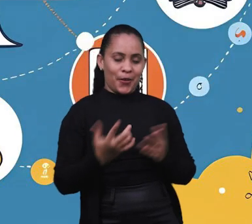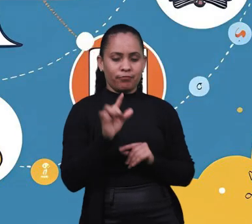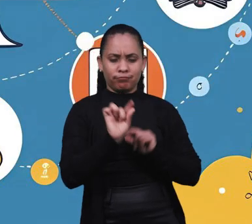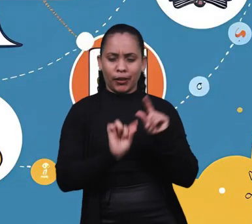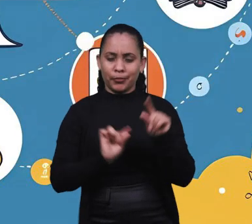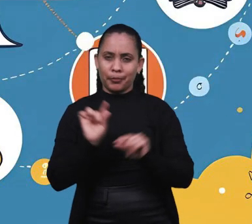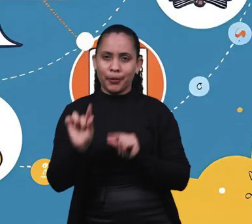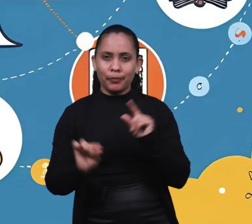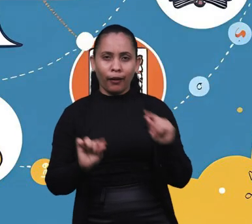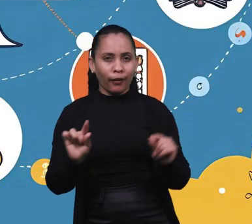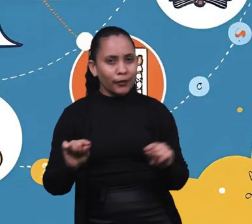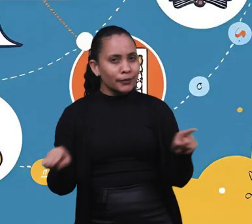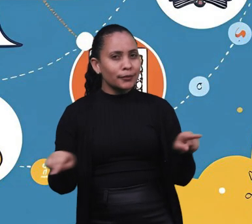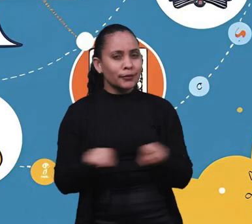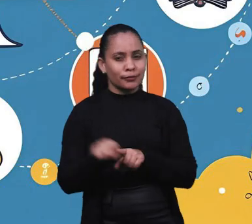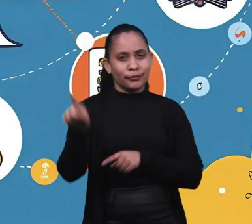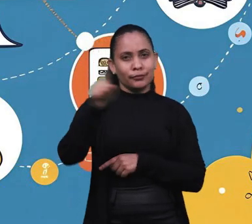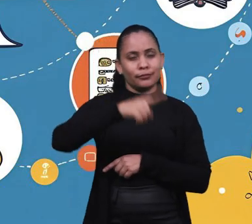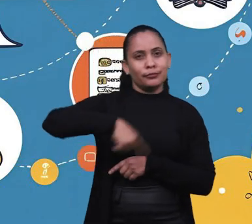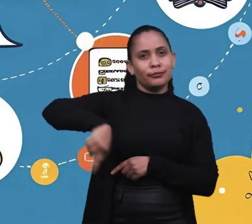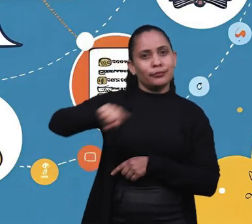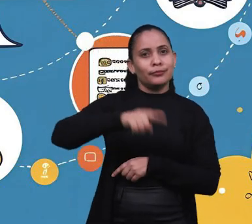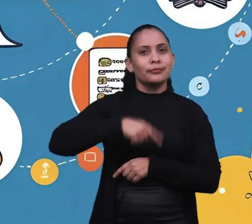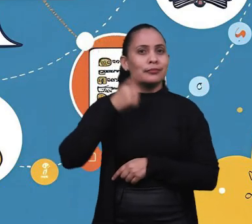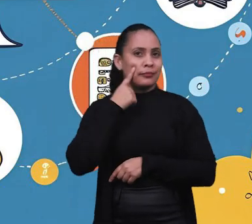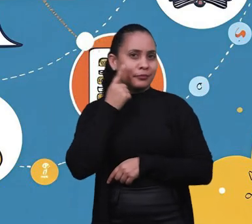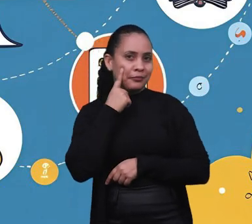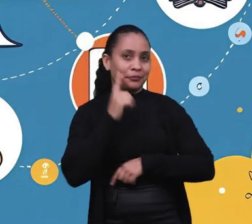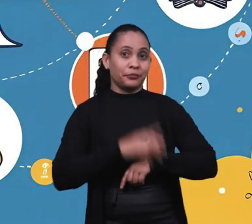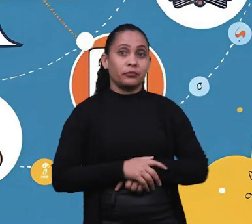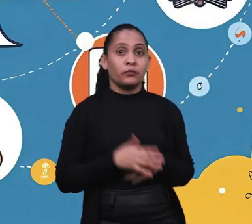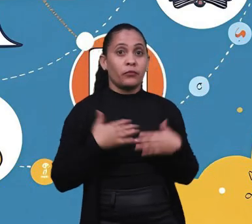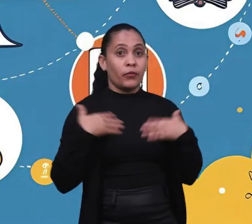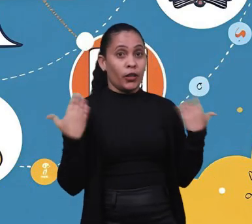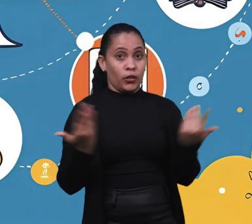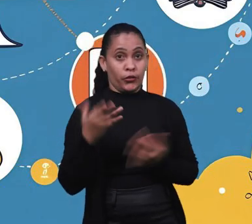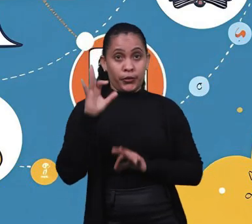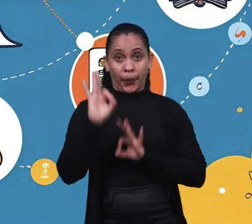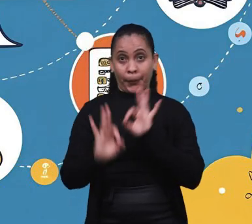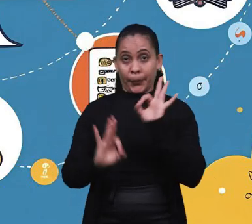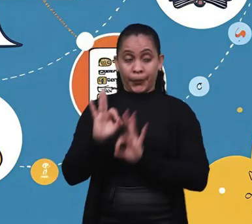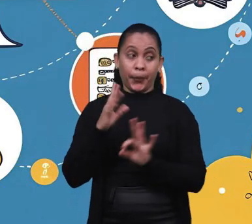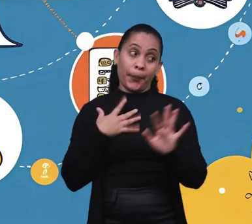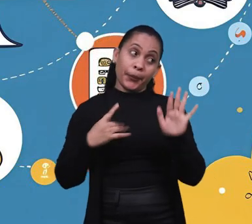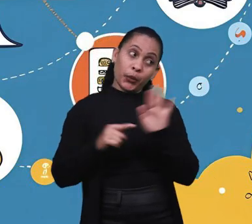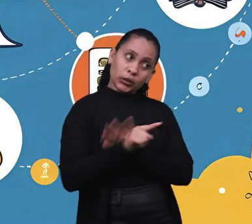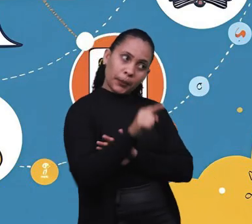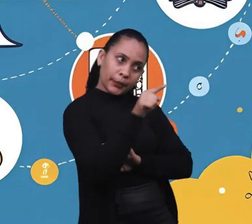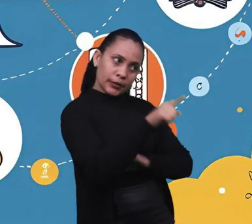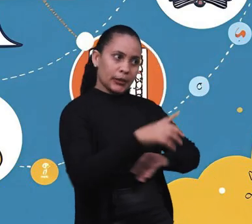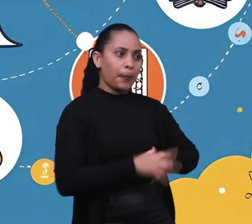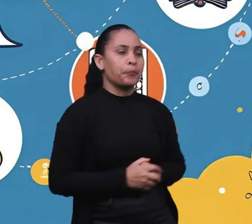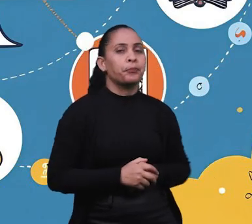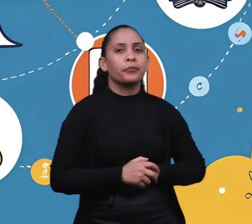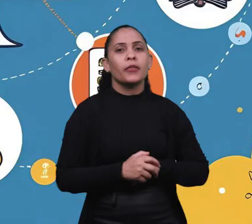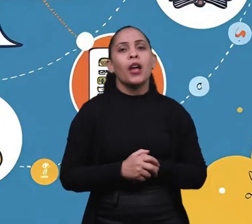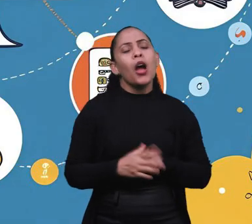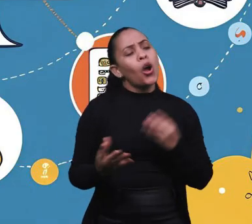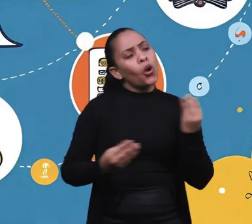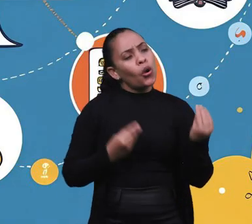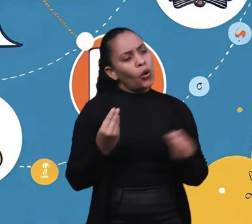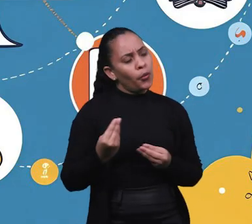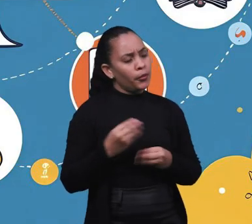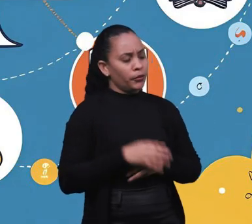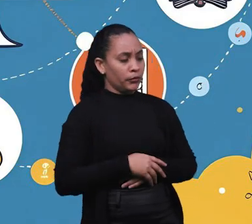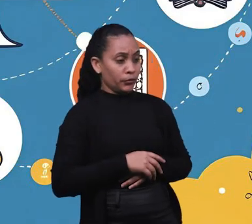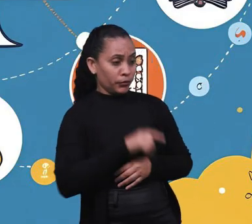separa, até mesmo para o público ficar acompanhando, né? E hoje nós preparamos aqui uma pergunta para você. Como foi para você,